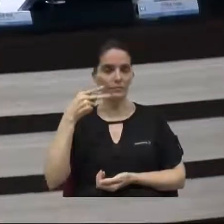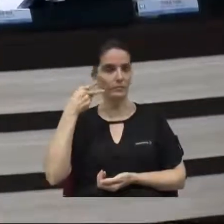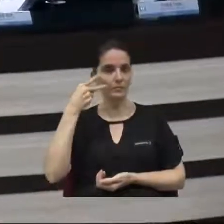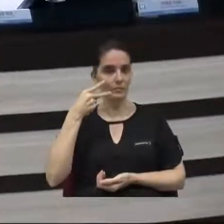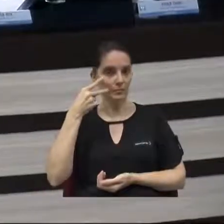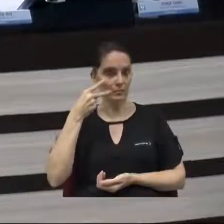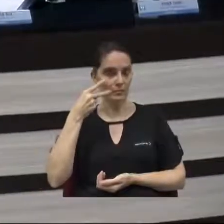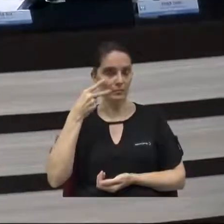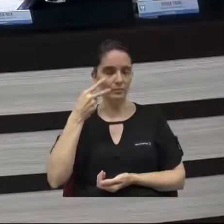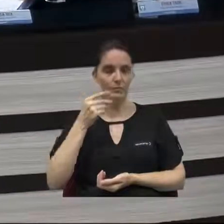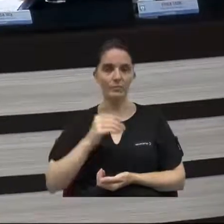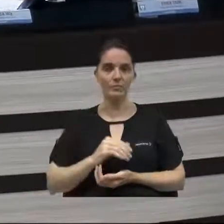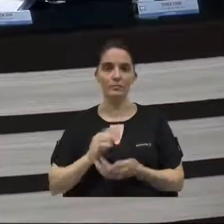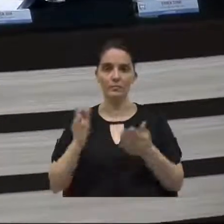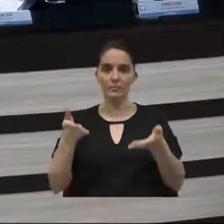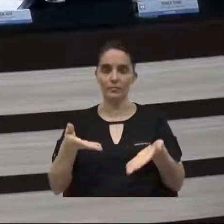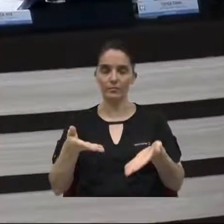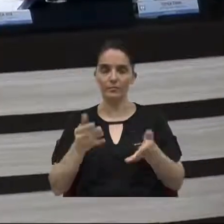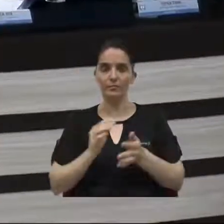pares, hoje